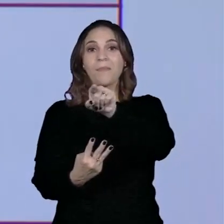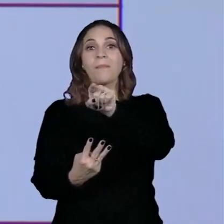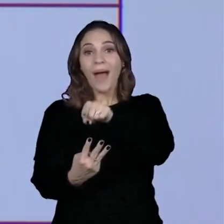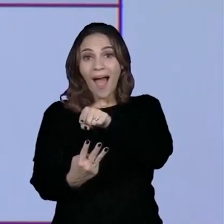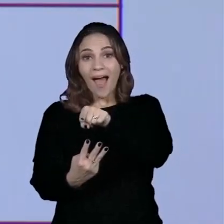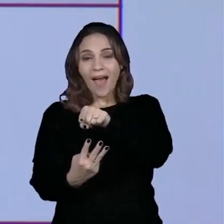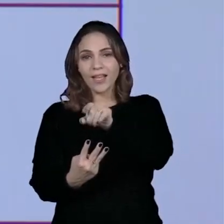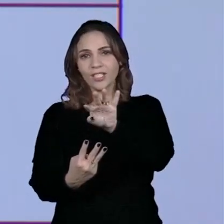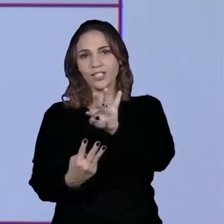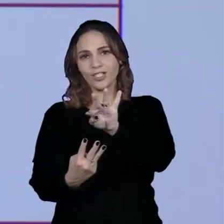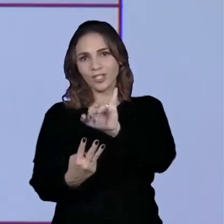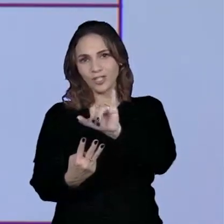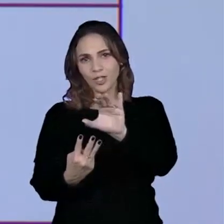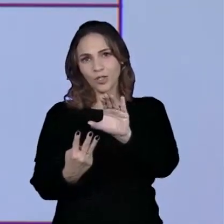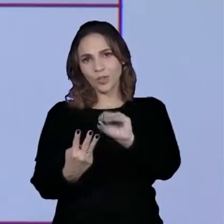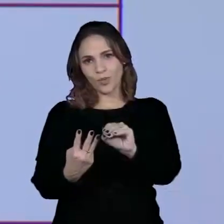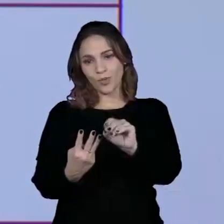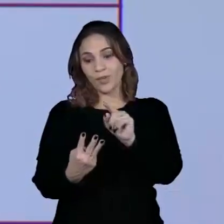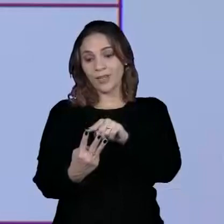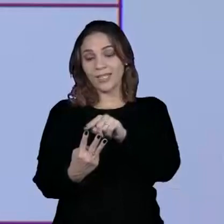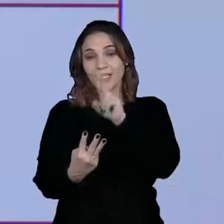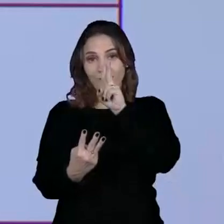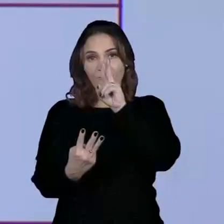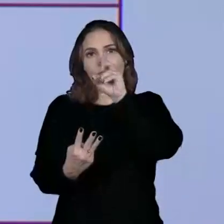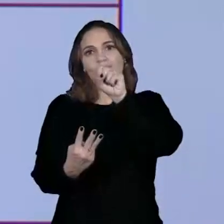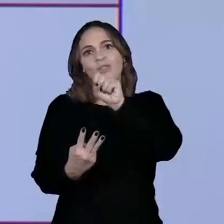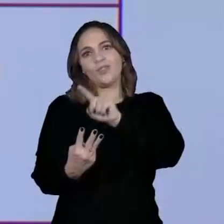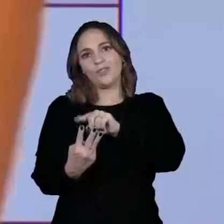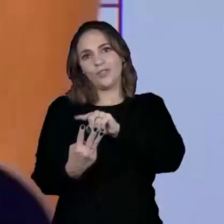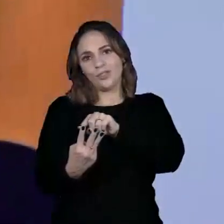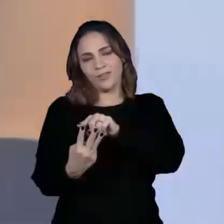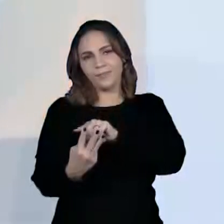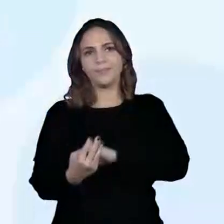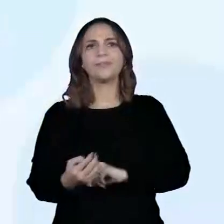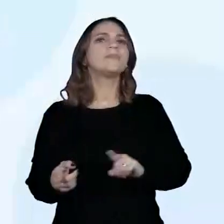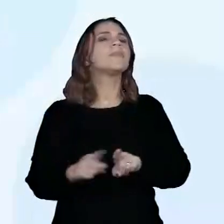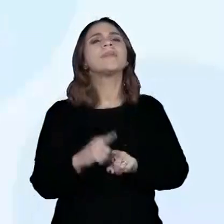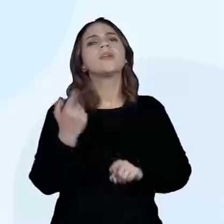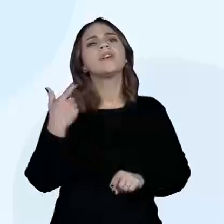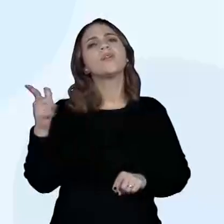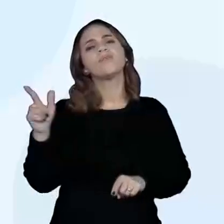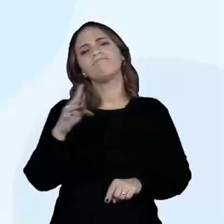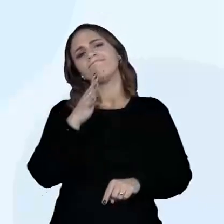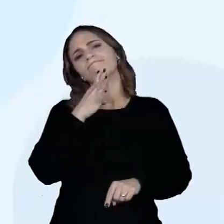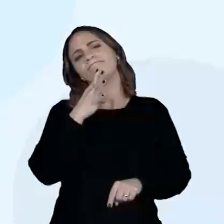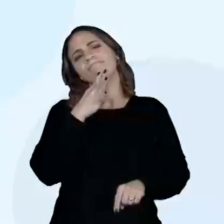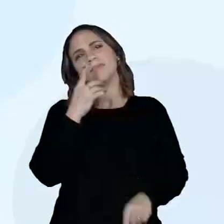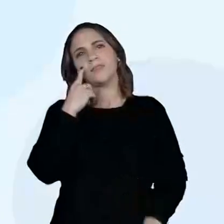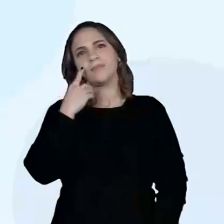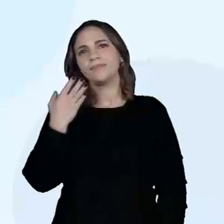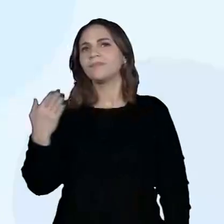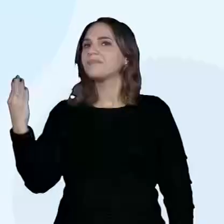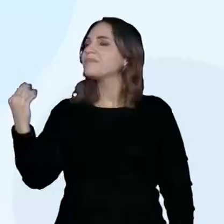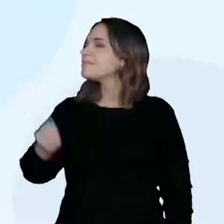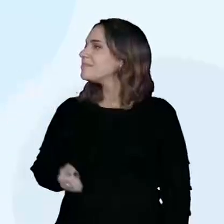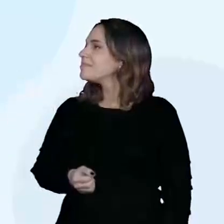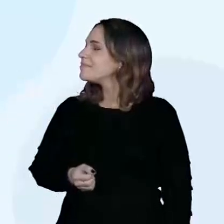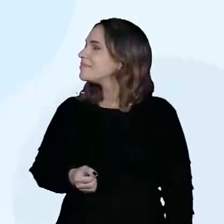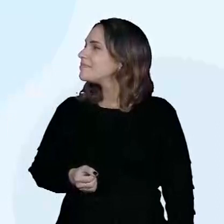for forte, leva acento. E tem uma grande conhecida de vocês que cabe nessa regra, a